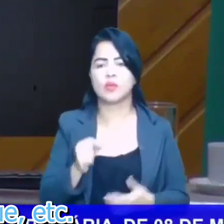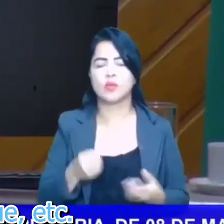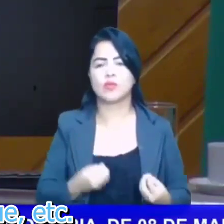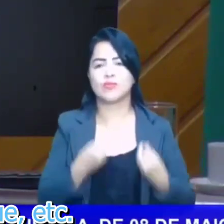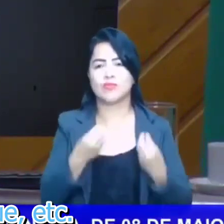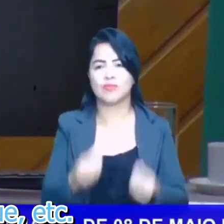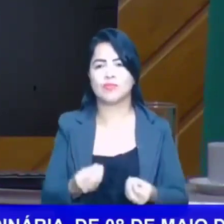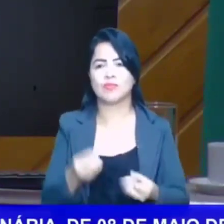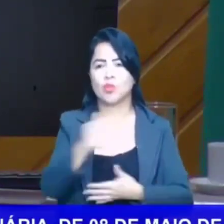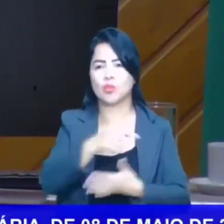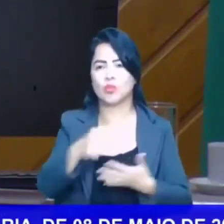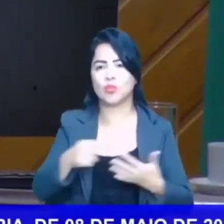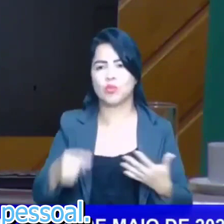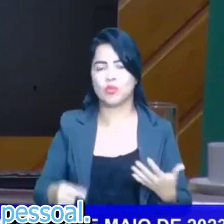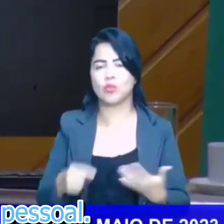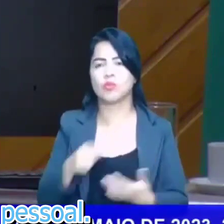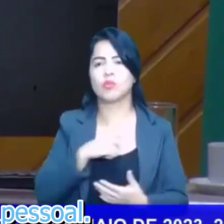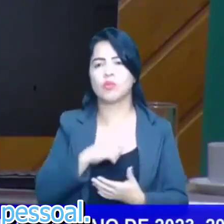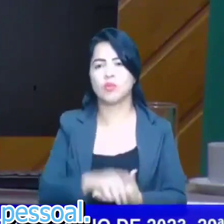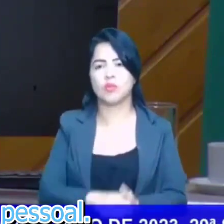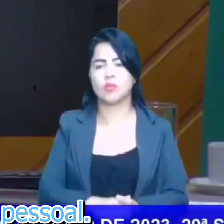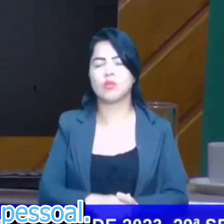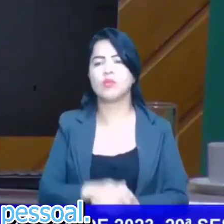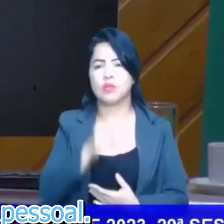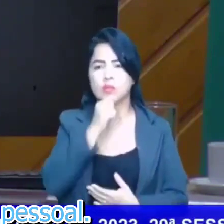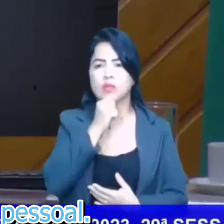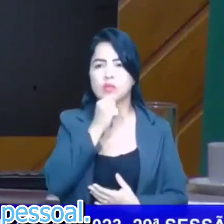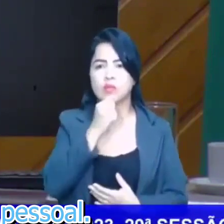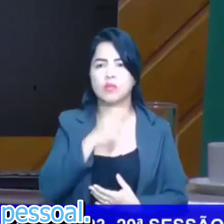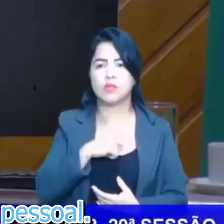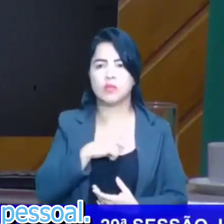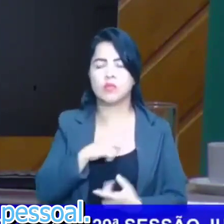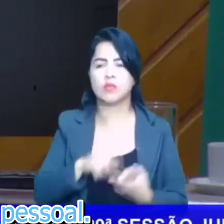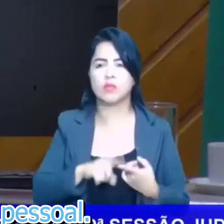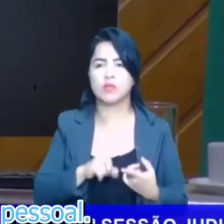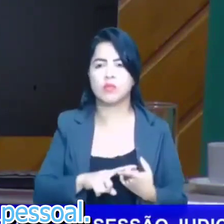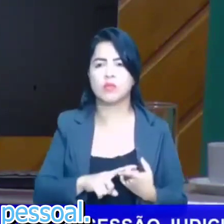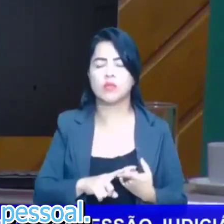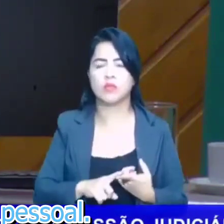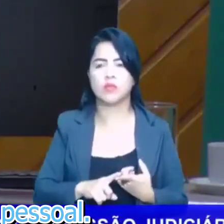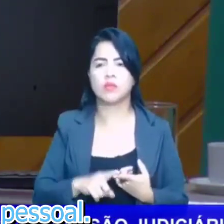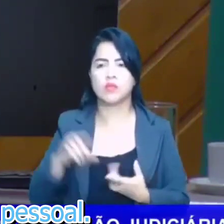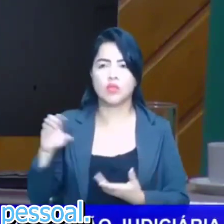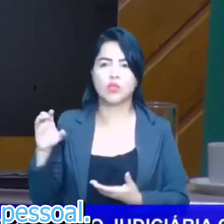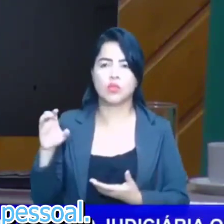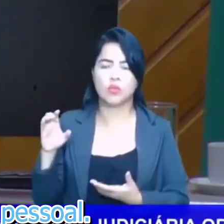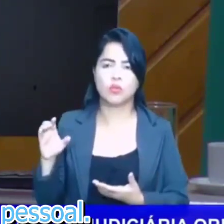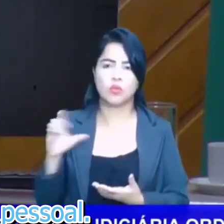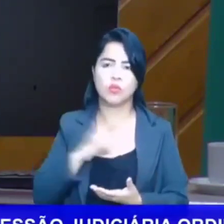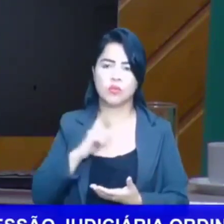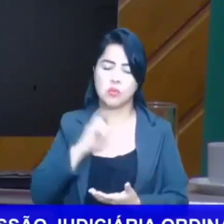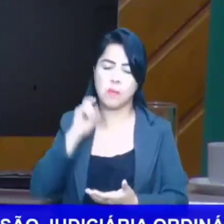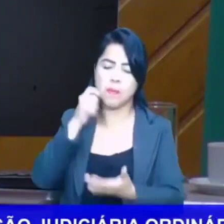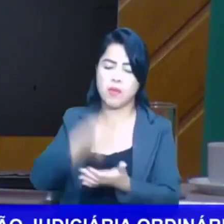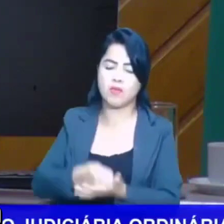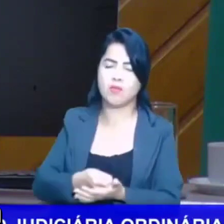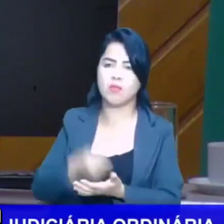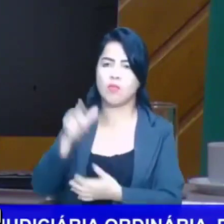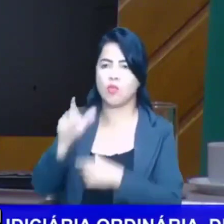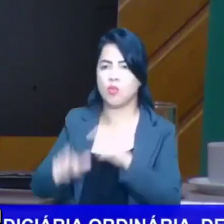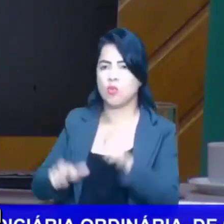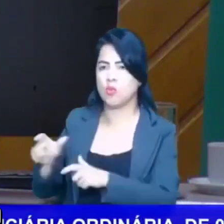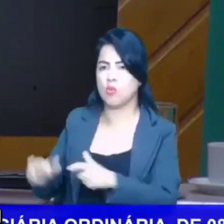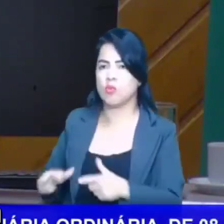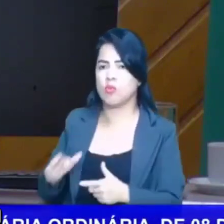etc. Então, além desses dois fatos, há também aqui despesa com pessoal. E aí não é